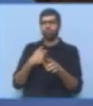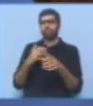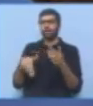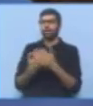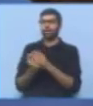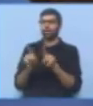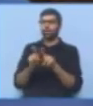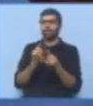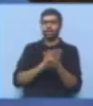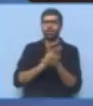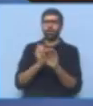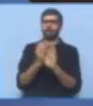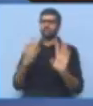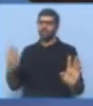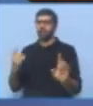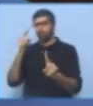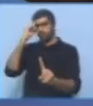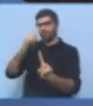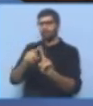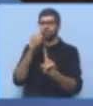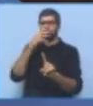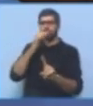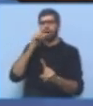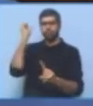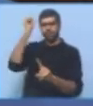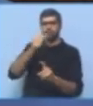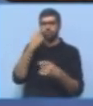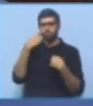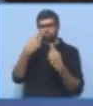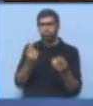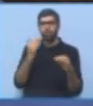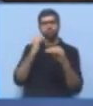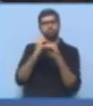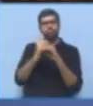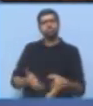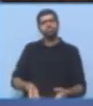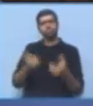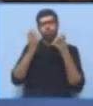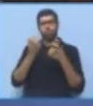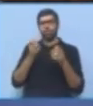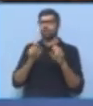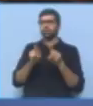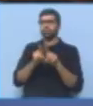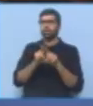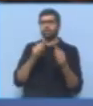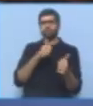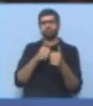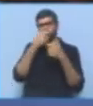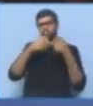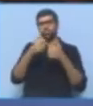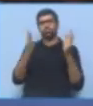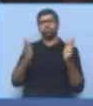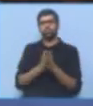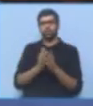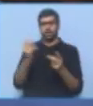fila dos pecadores para ir ao batismo de João. Portanto, para mostrar essa solidariedade e que quer realmente estar com toda a gente. E